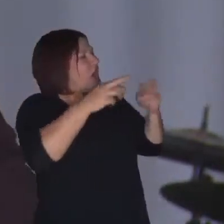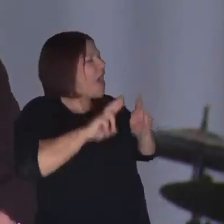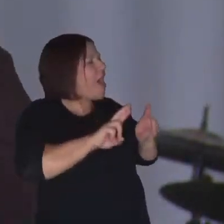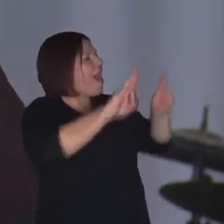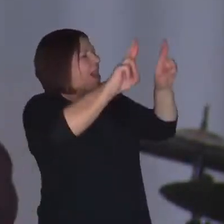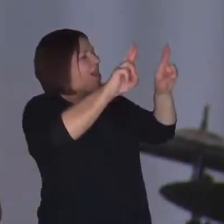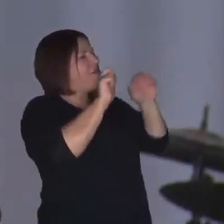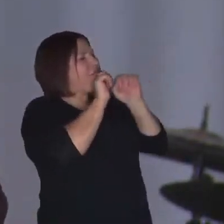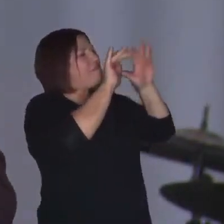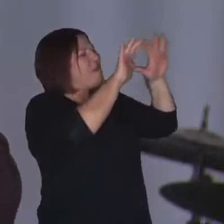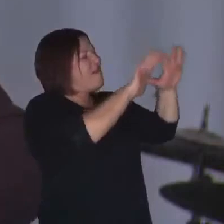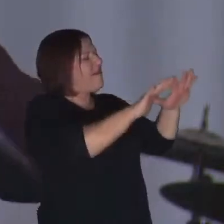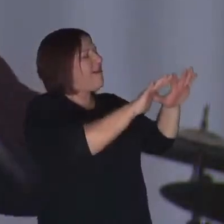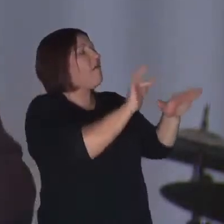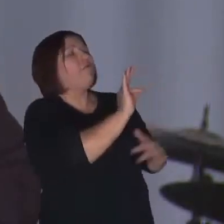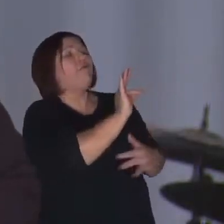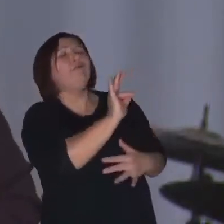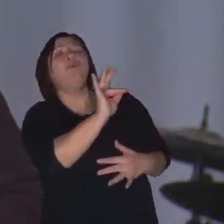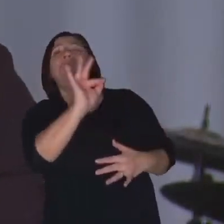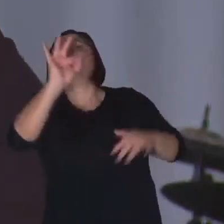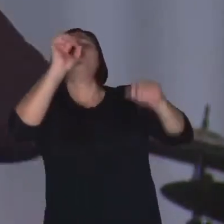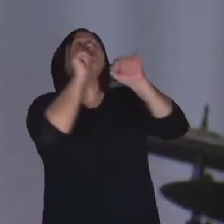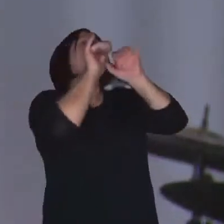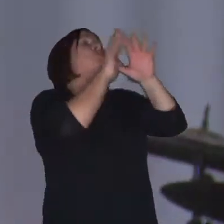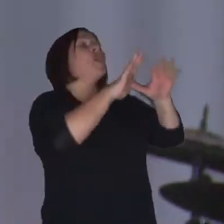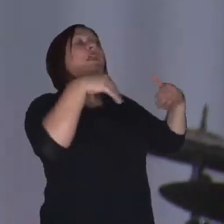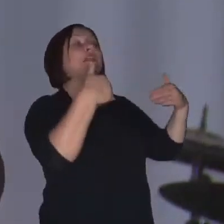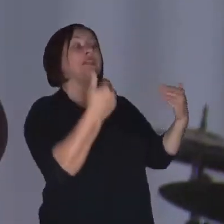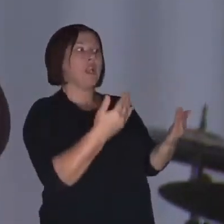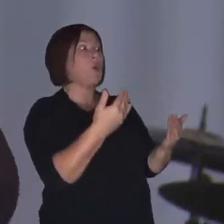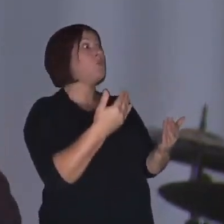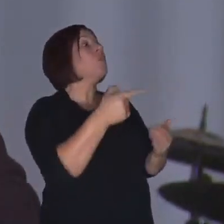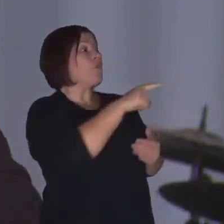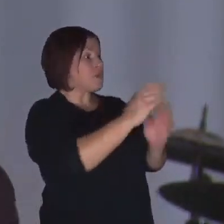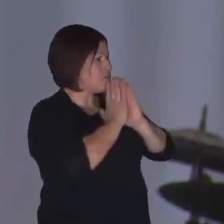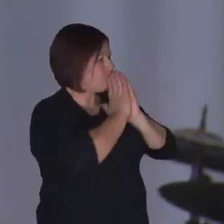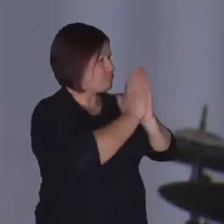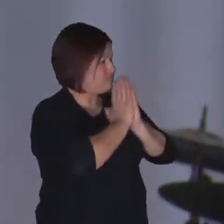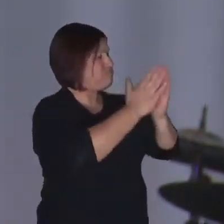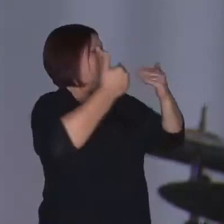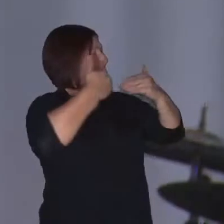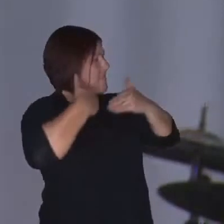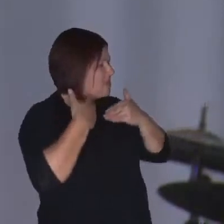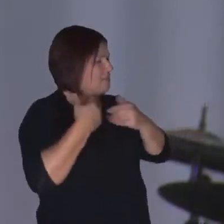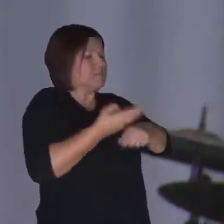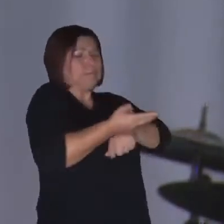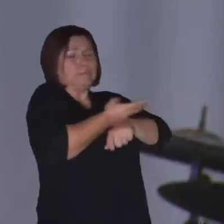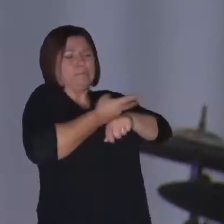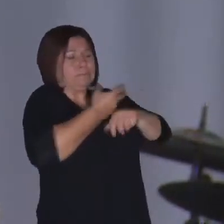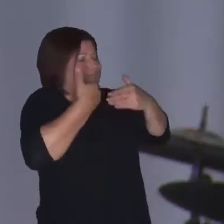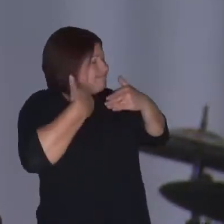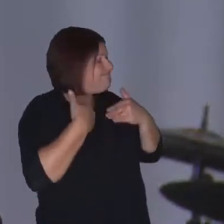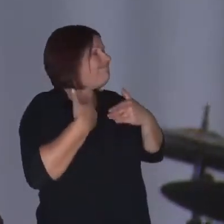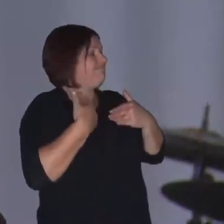então vocês clamarão a mim, virão a orar a mim, eu os ouvirei, vocês me procurarão e me acharão, quando me procurarem